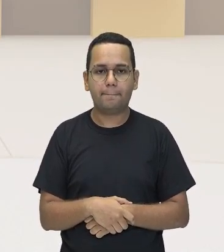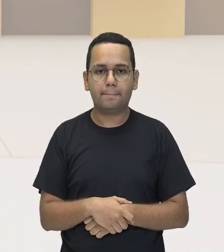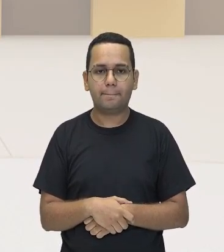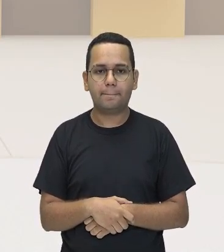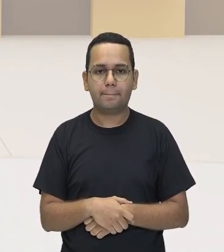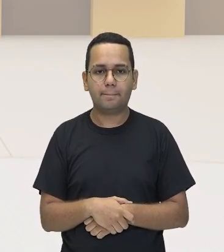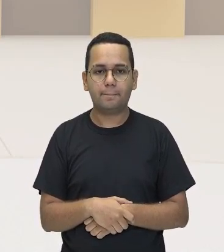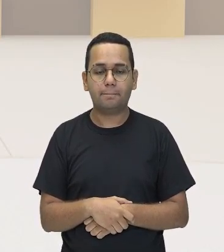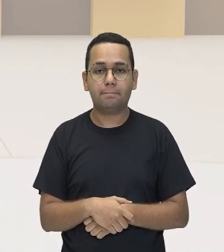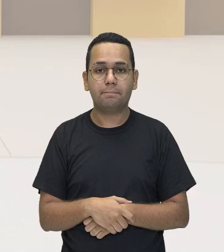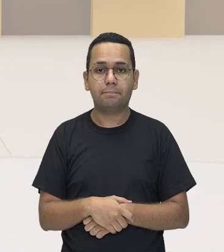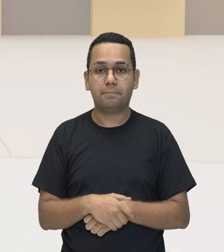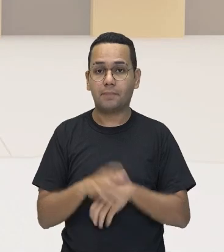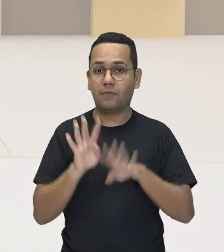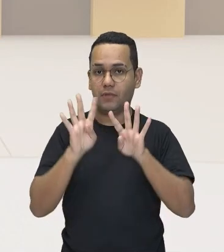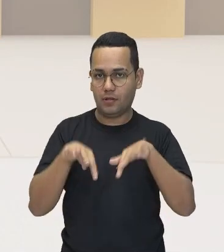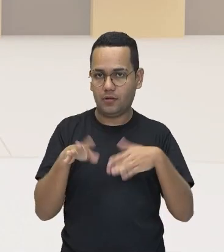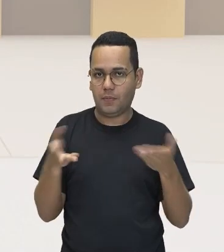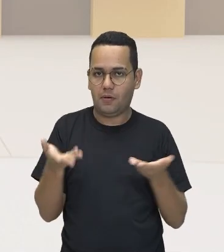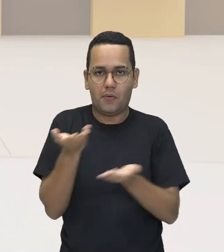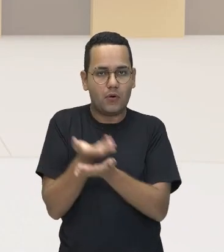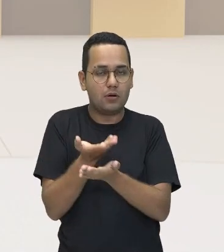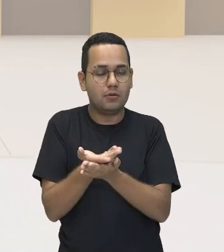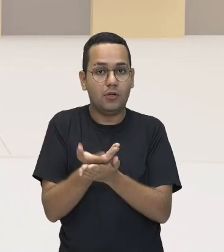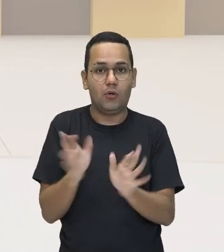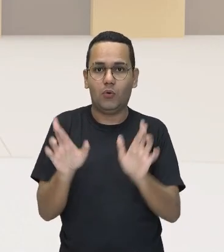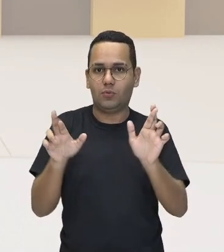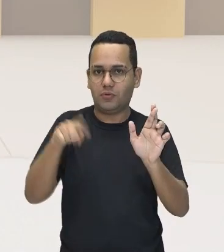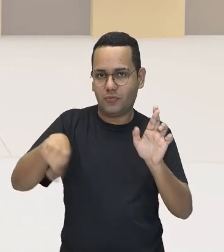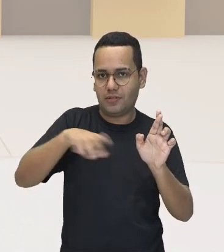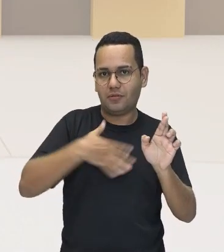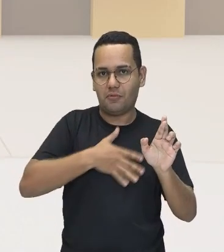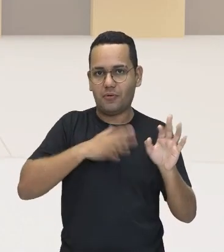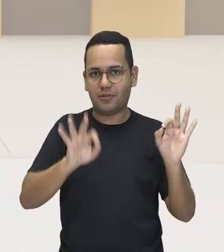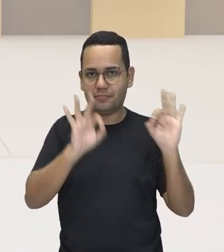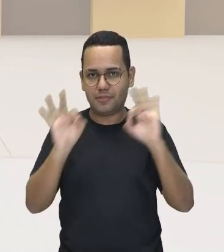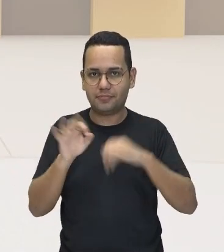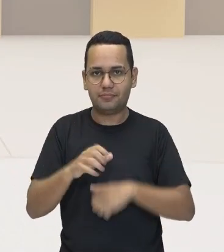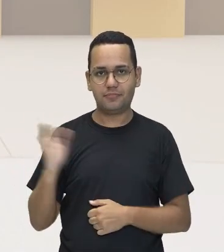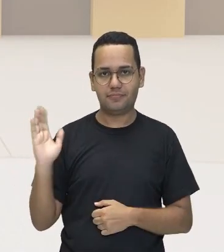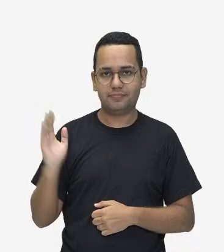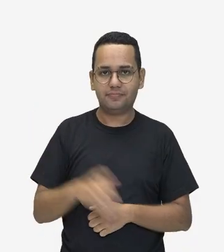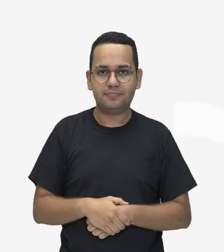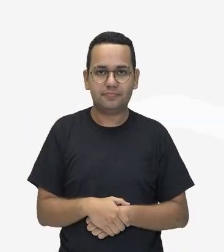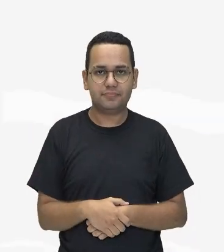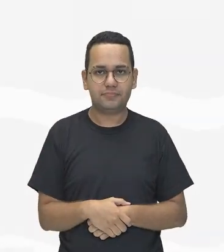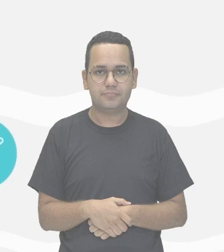vamos ficando por aqui. Espero que vocês tenham gostado da nossa aula. até mais.